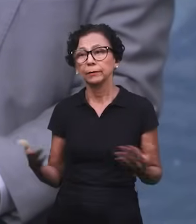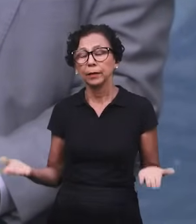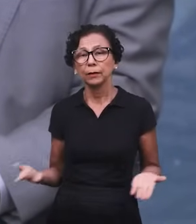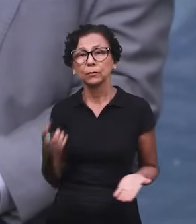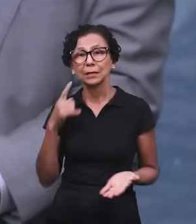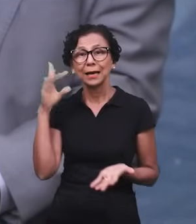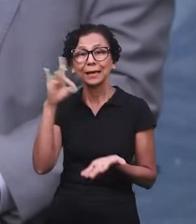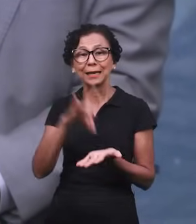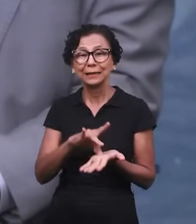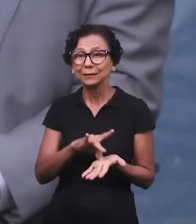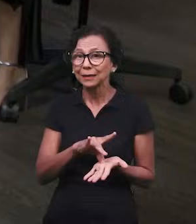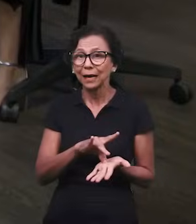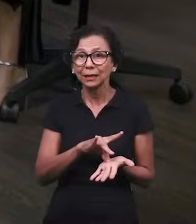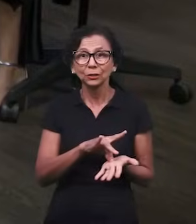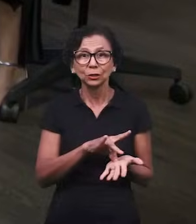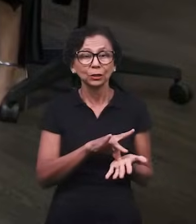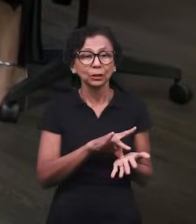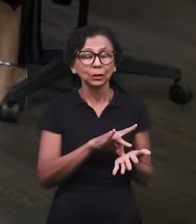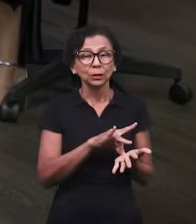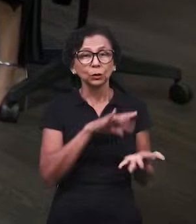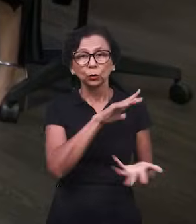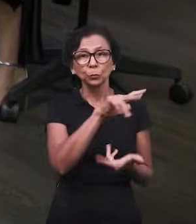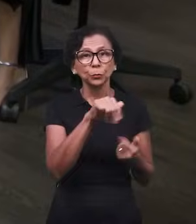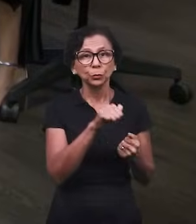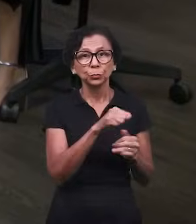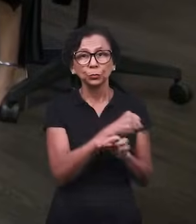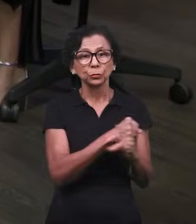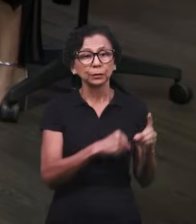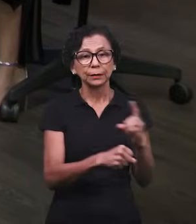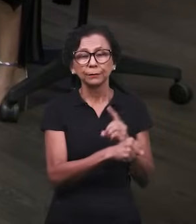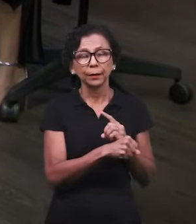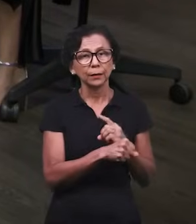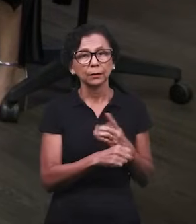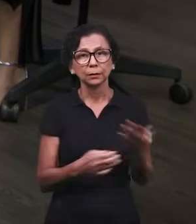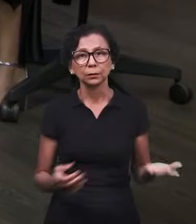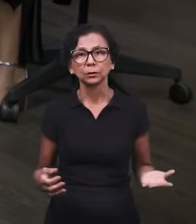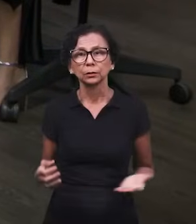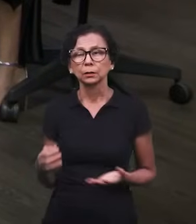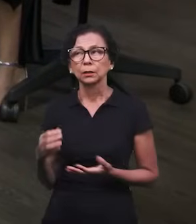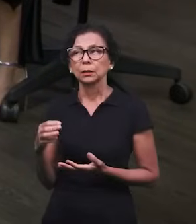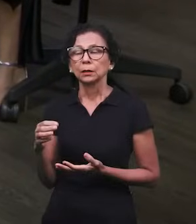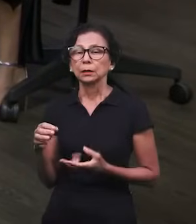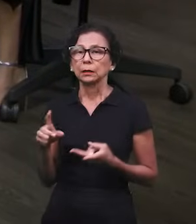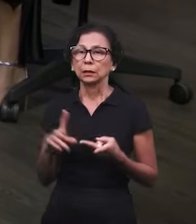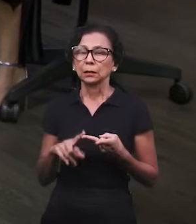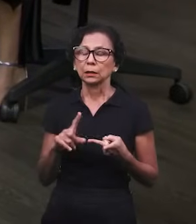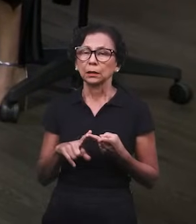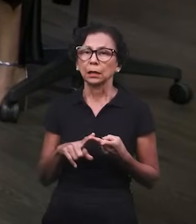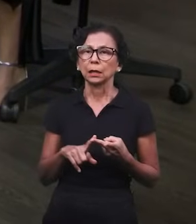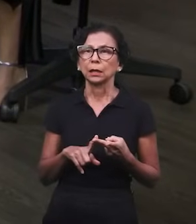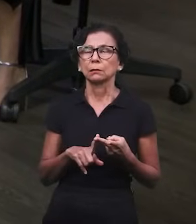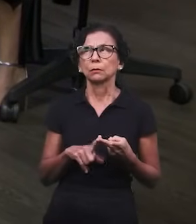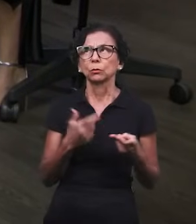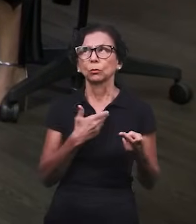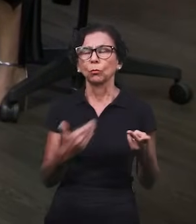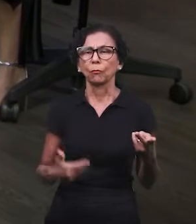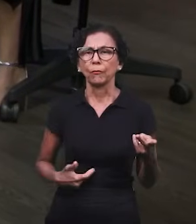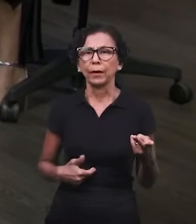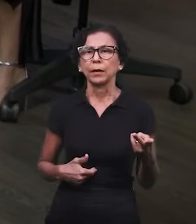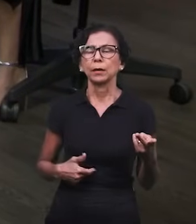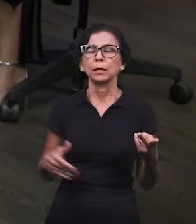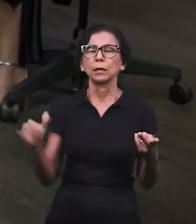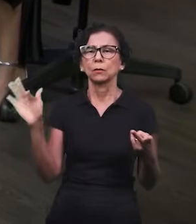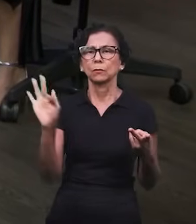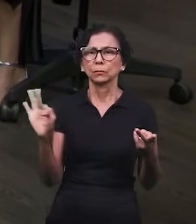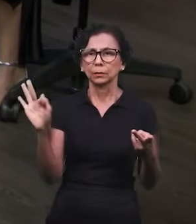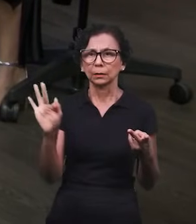aqueles cuidados, digamos assim, aquelas salvaguardas que existem na universidade privada, né? Embora a universidade privada também